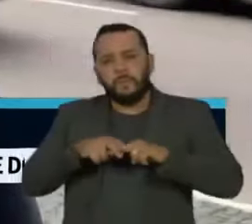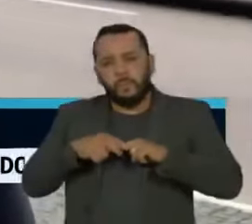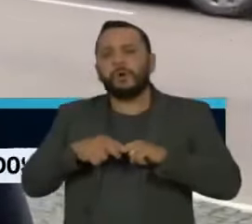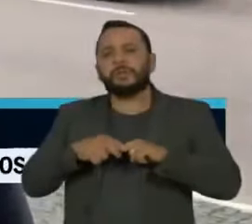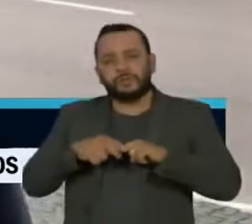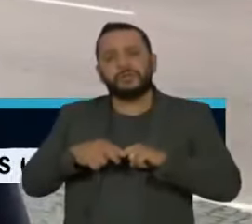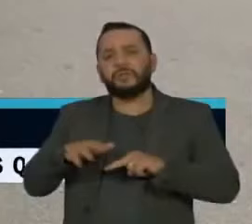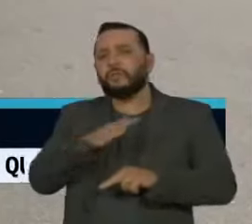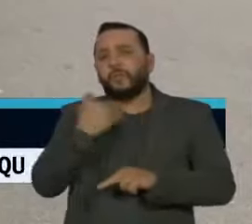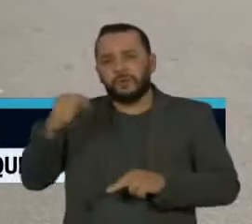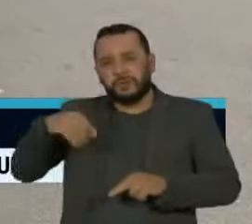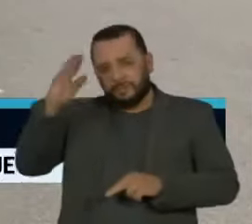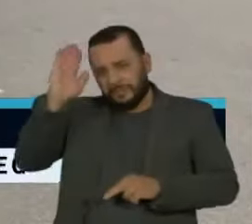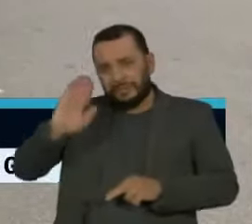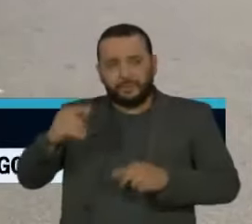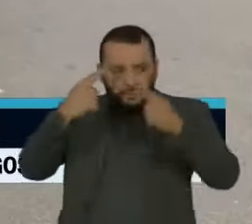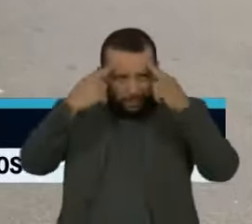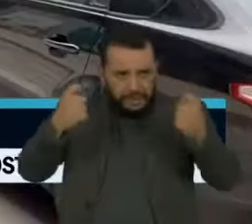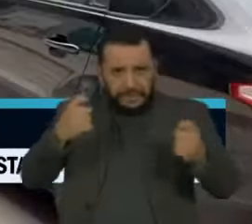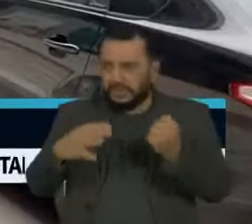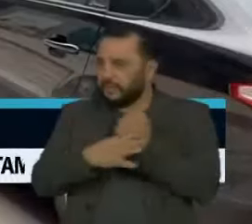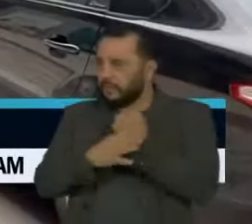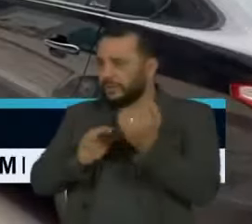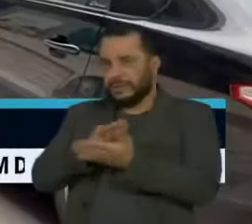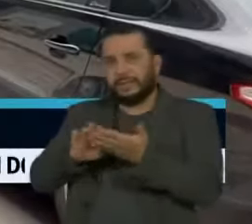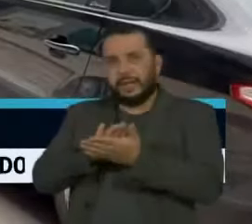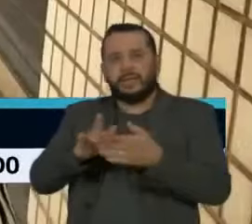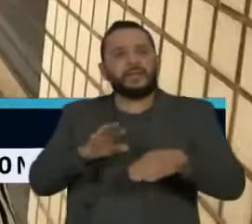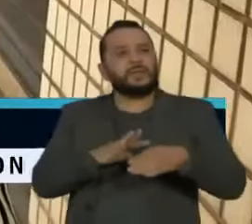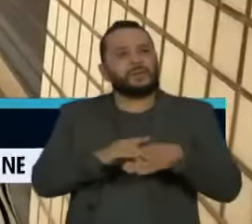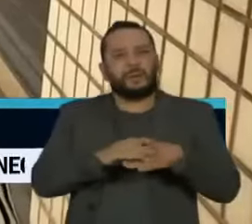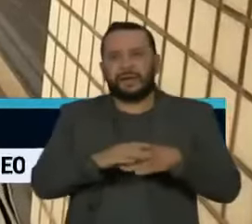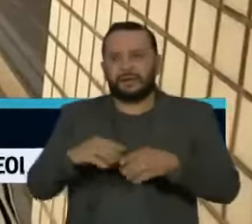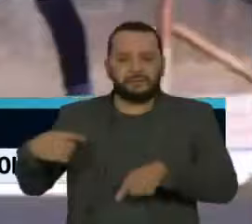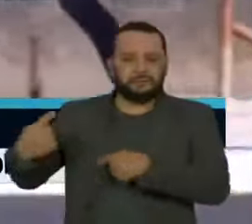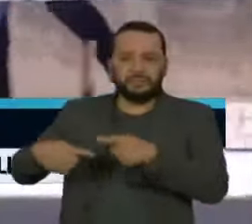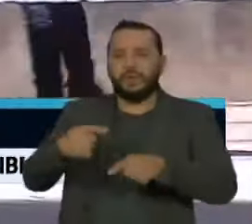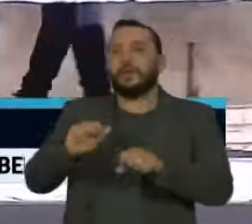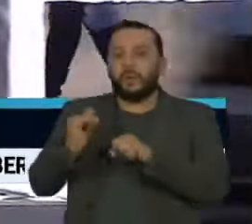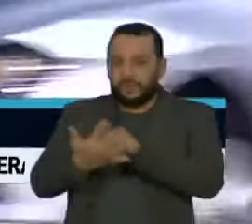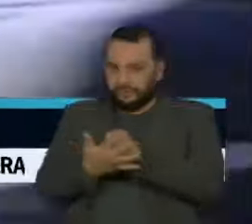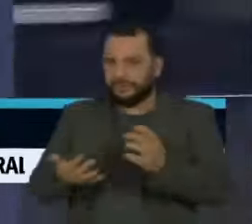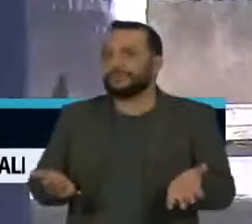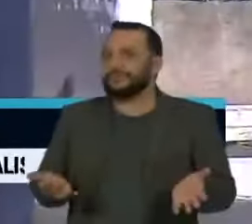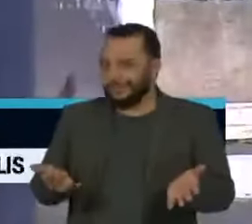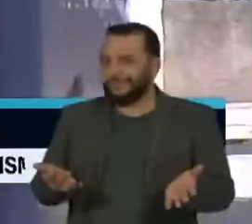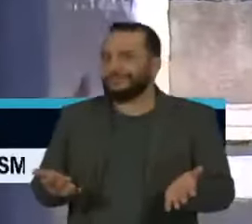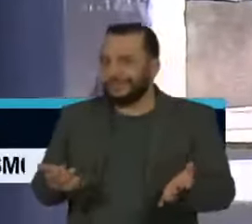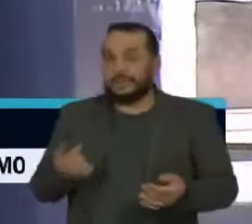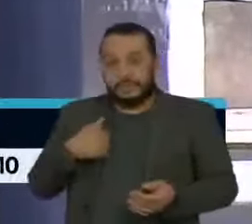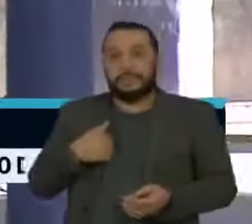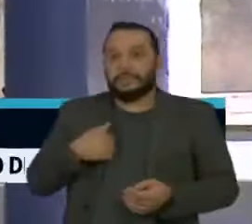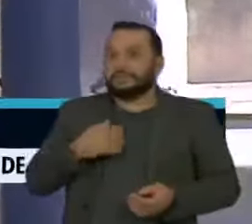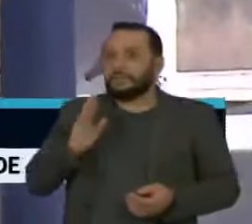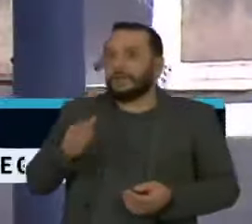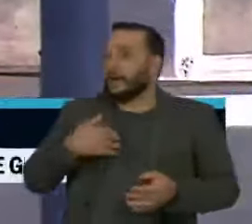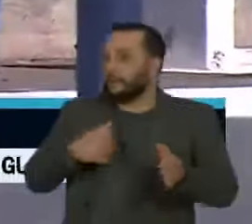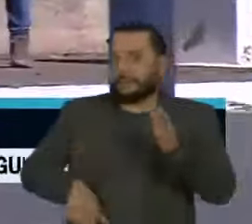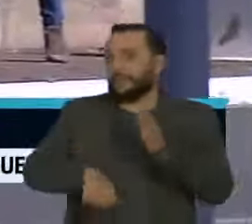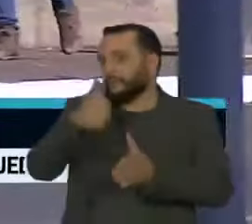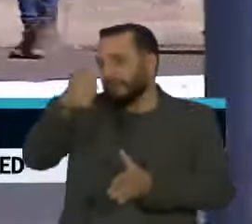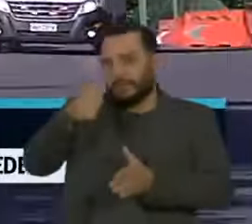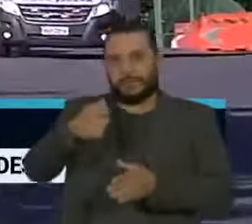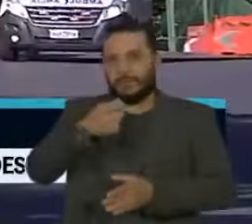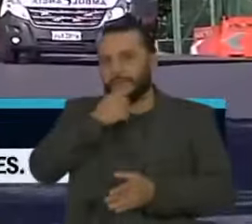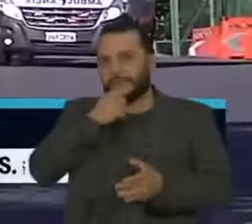Acho que é a violência. Falta de segurança, né? Doenças crônicas, o coronavírus. Apesar de não ser o primeiro colocado no